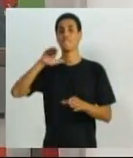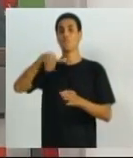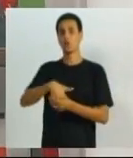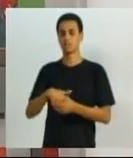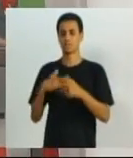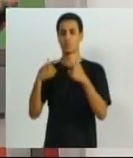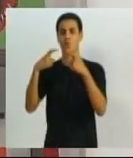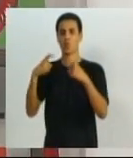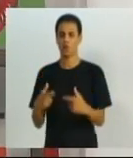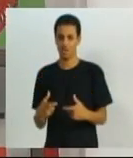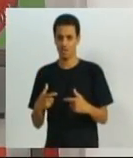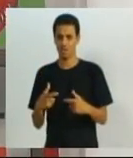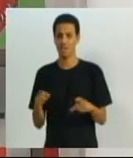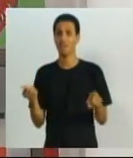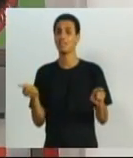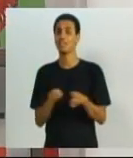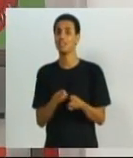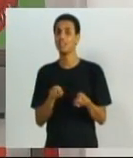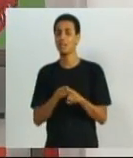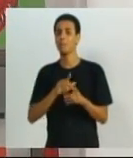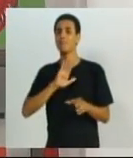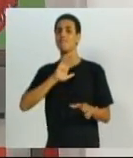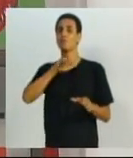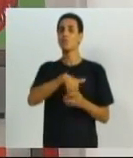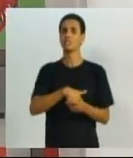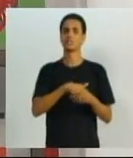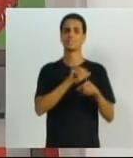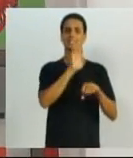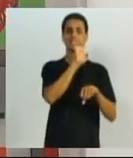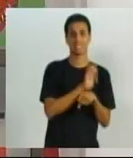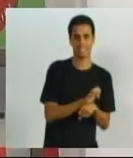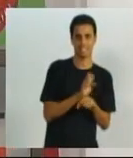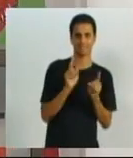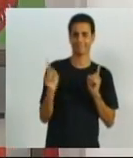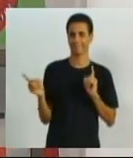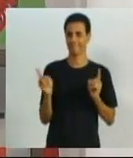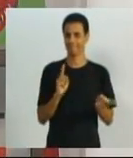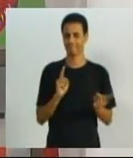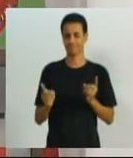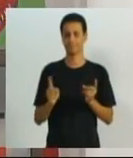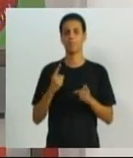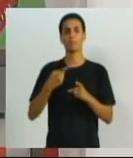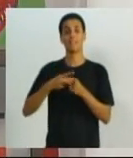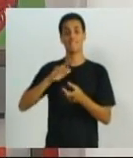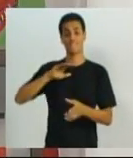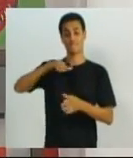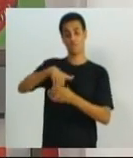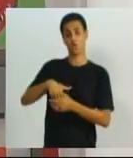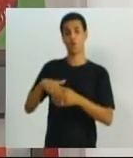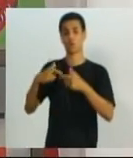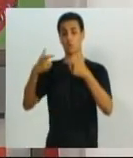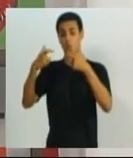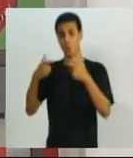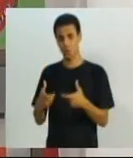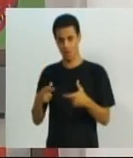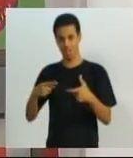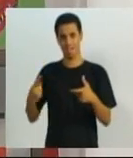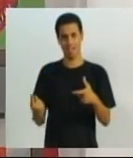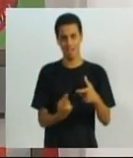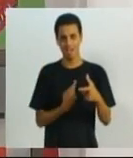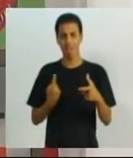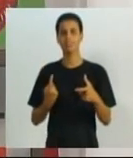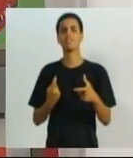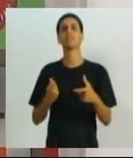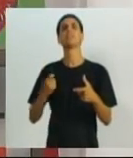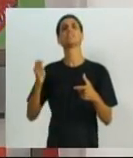local e de uma eleição de caráter estadual. Porque essa eleição local nós podemos